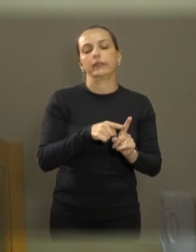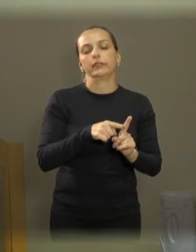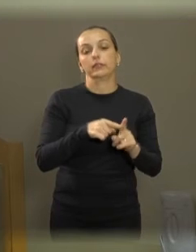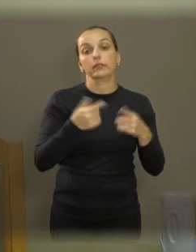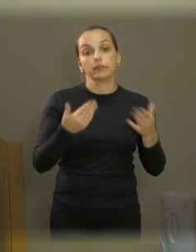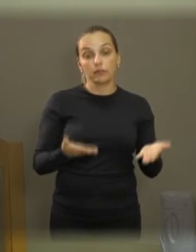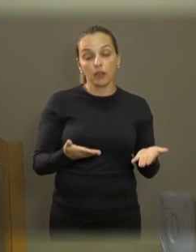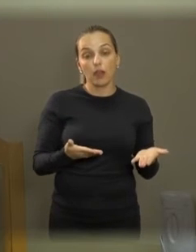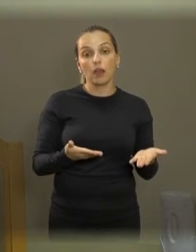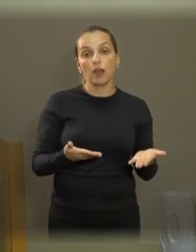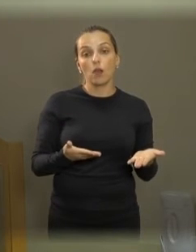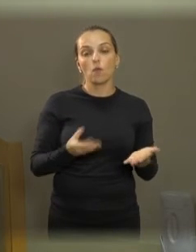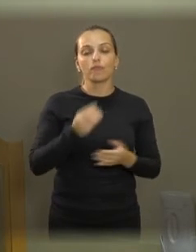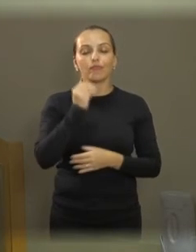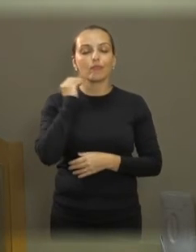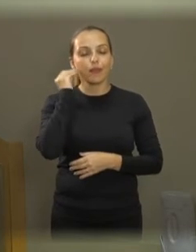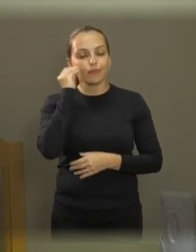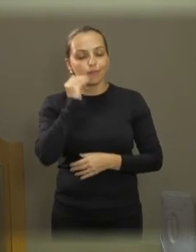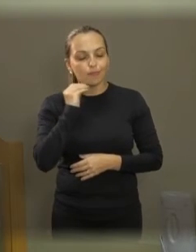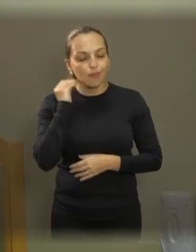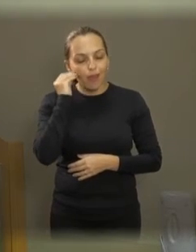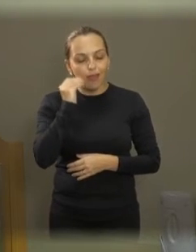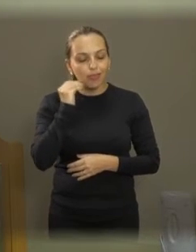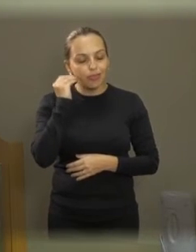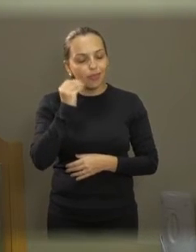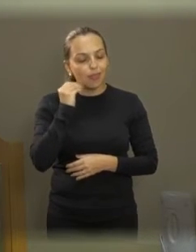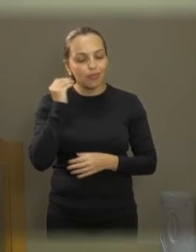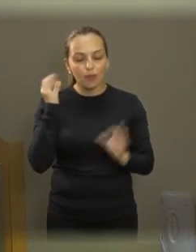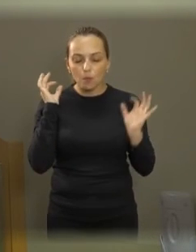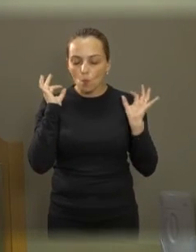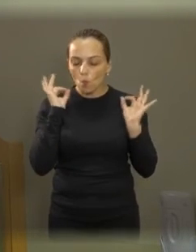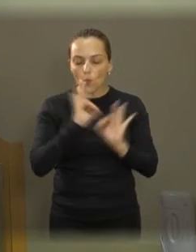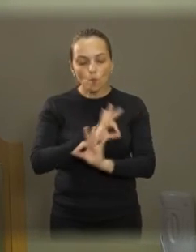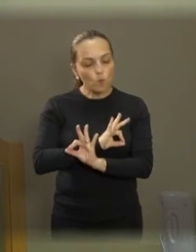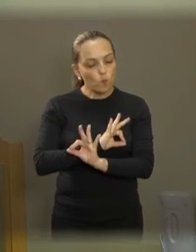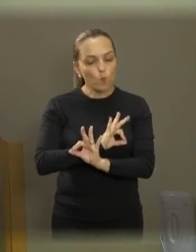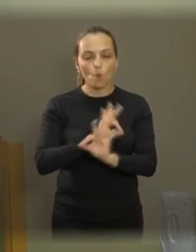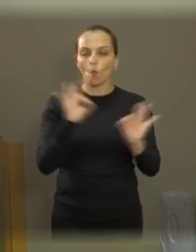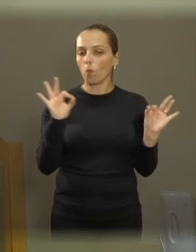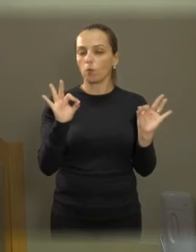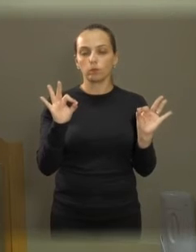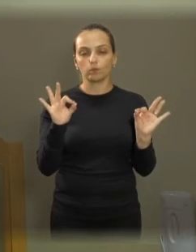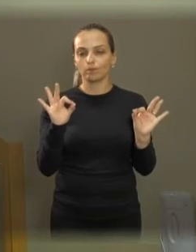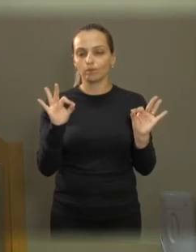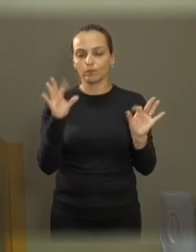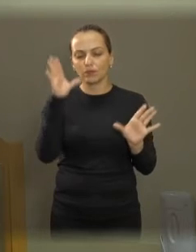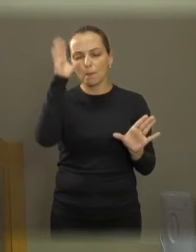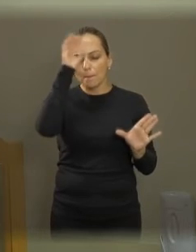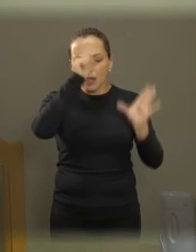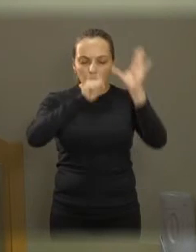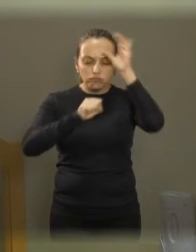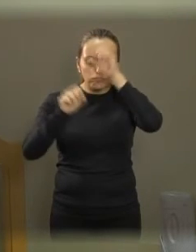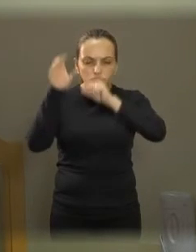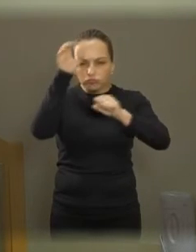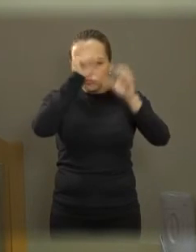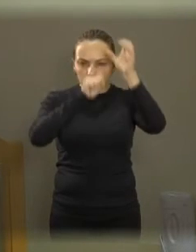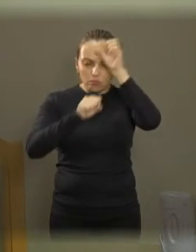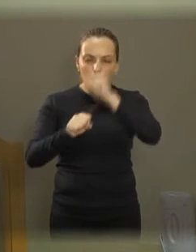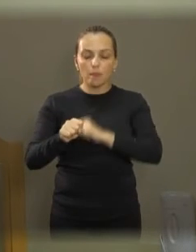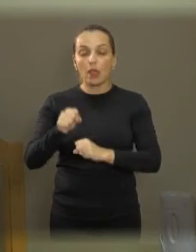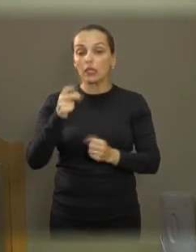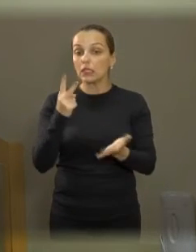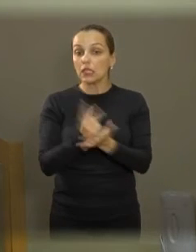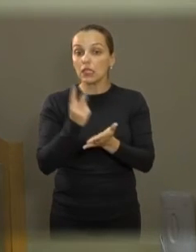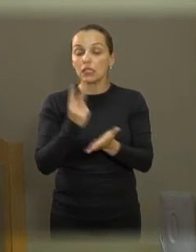tal. Foi uma experiência divina. Divina. Aprendi muito. Eu sempre tive